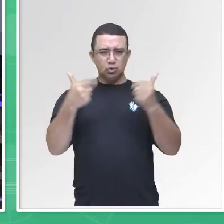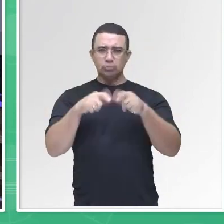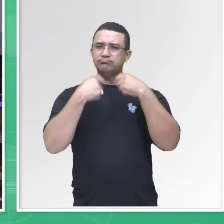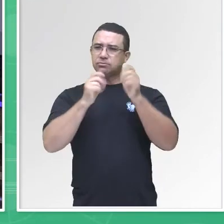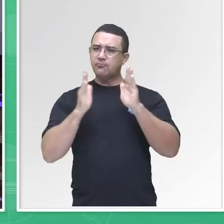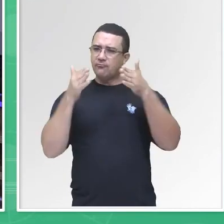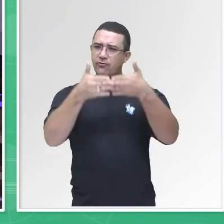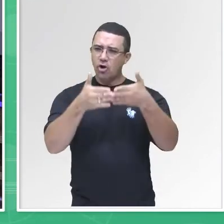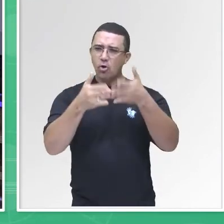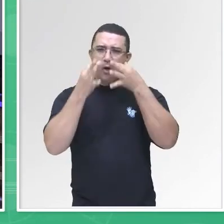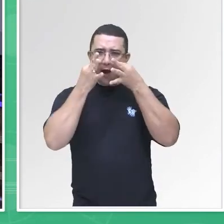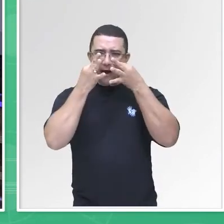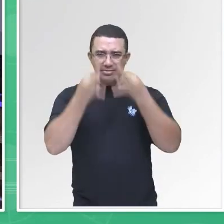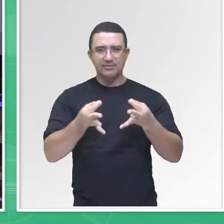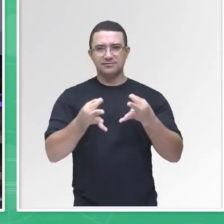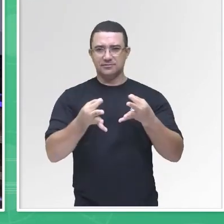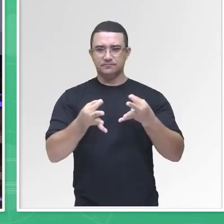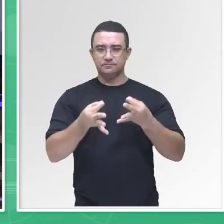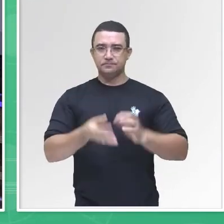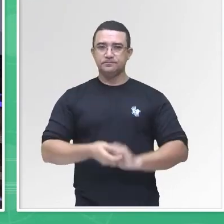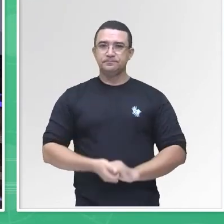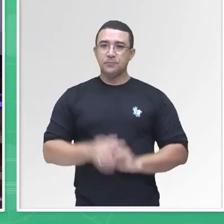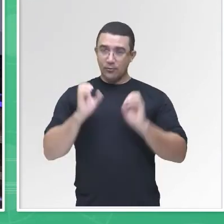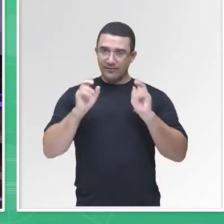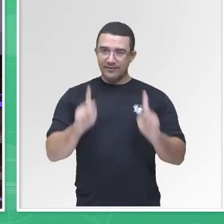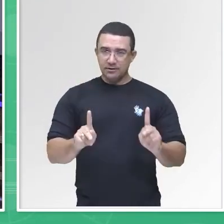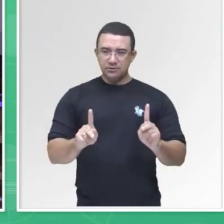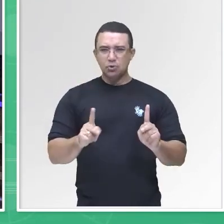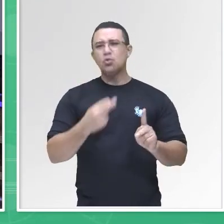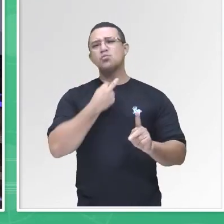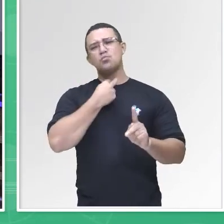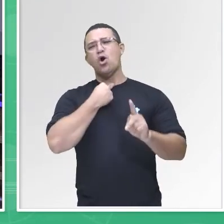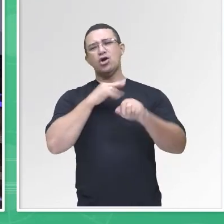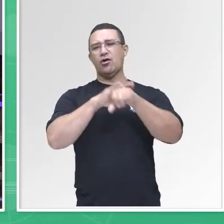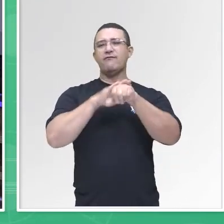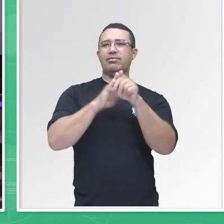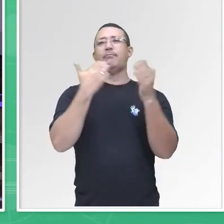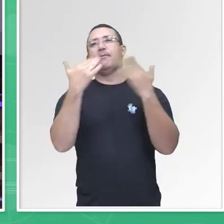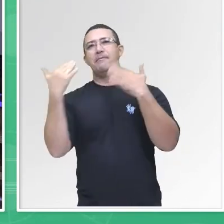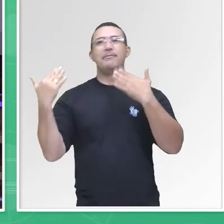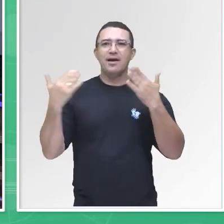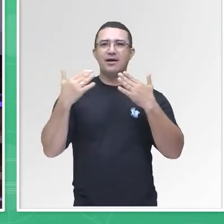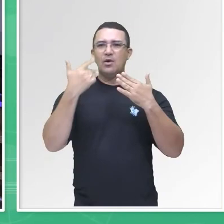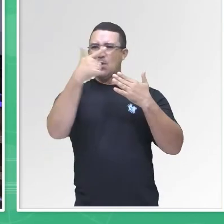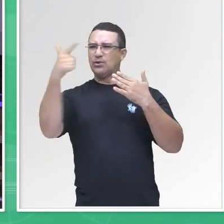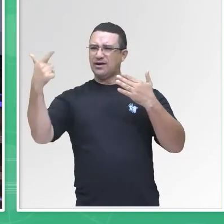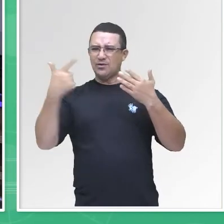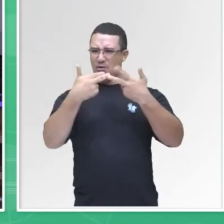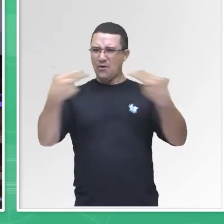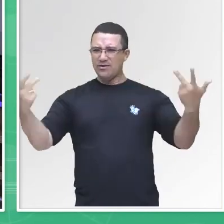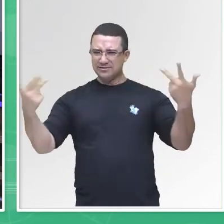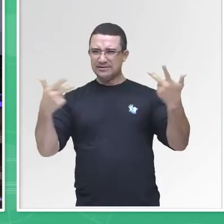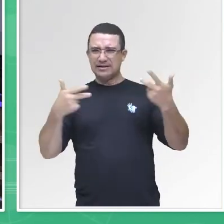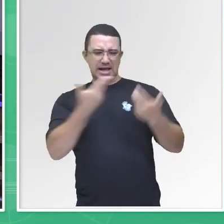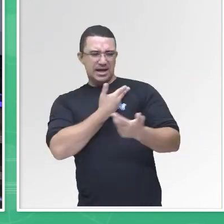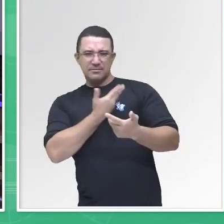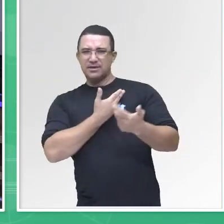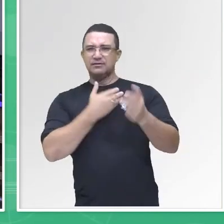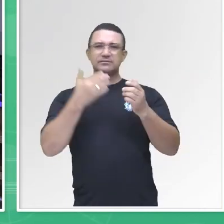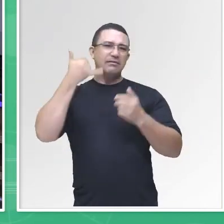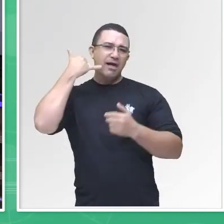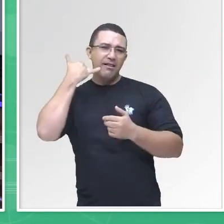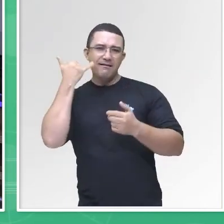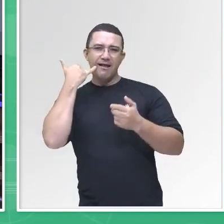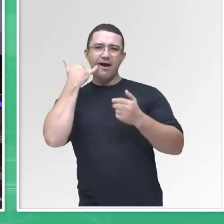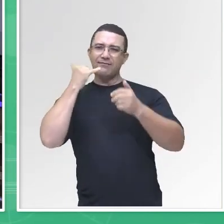estar atentos, ok? Não pode conversar com o vizinho, está fazendo outra coisa, com o colega, está no celular, em redes